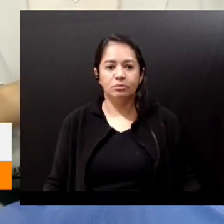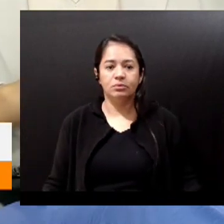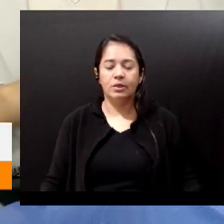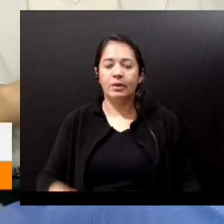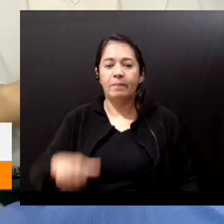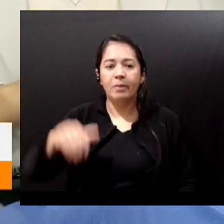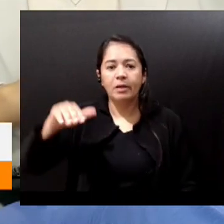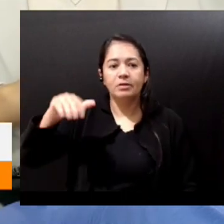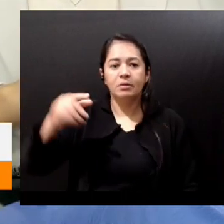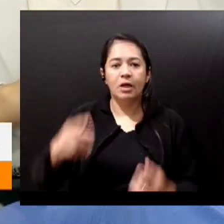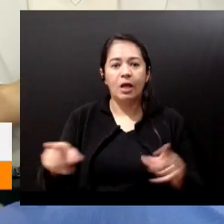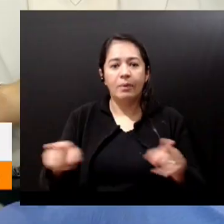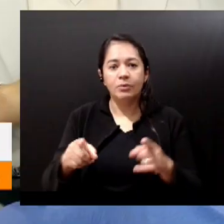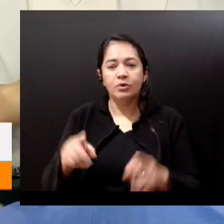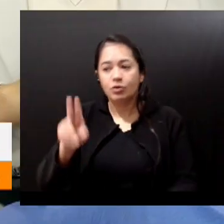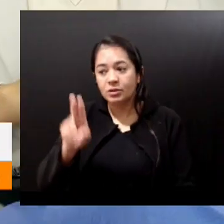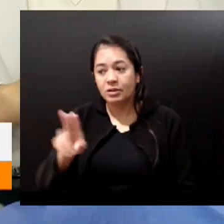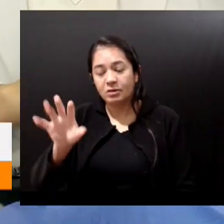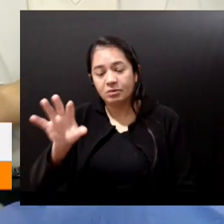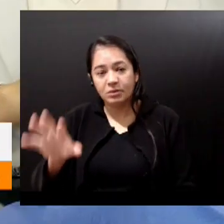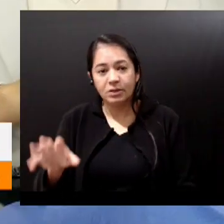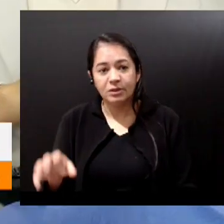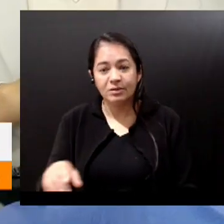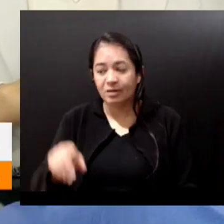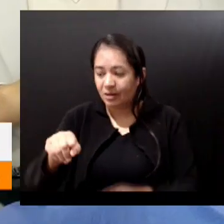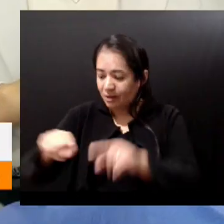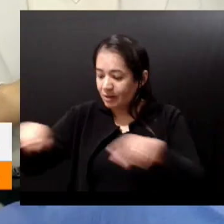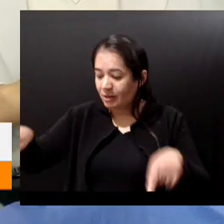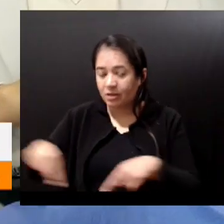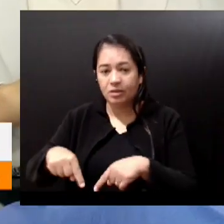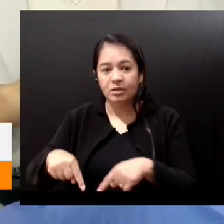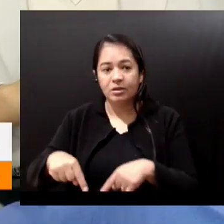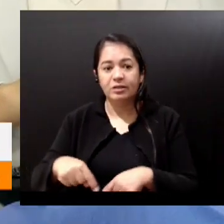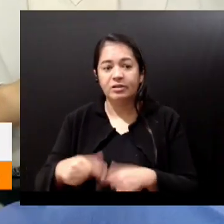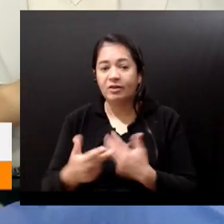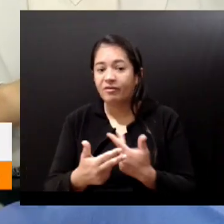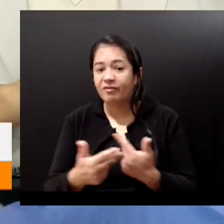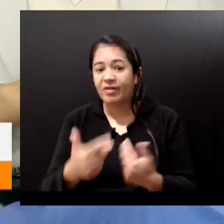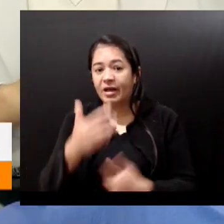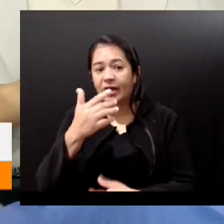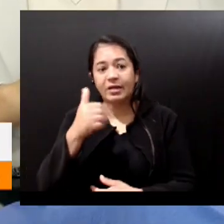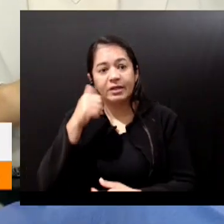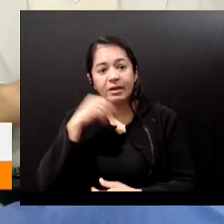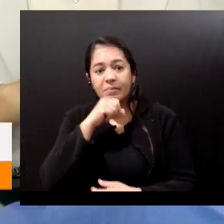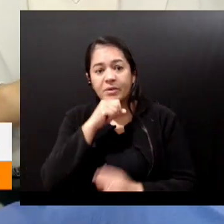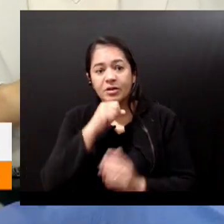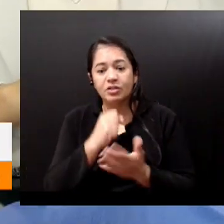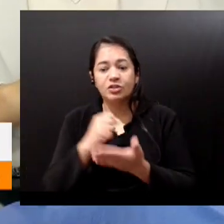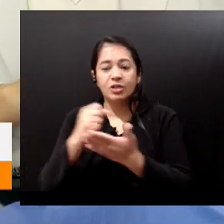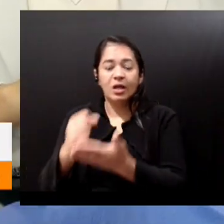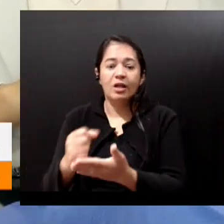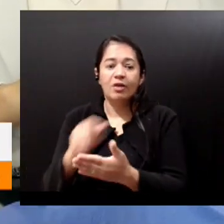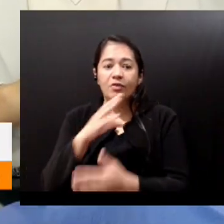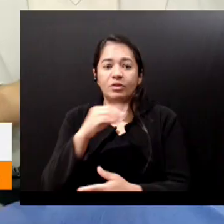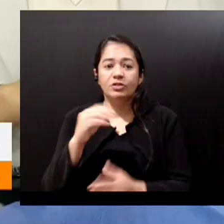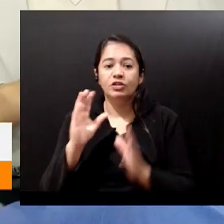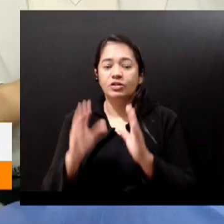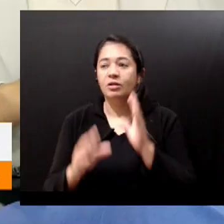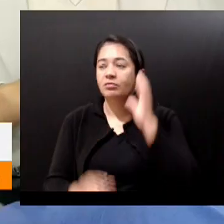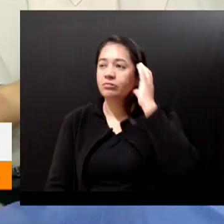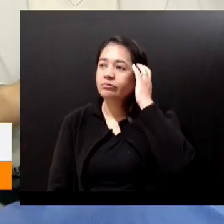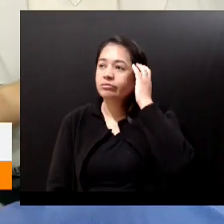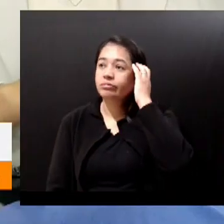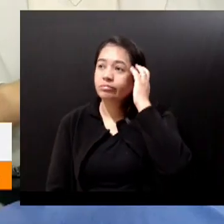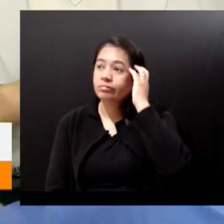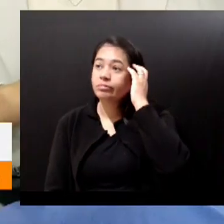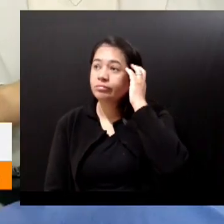Na clínica, eu recebo várias mães que levam adolescentes que já vêm na clínica com o ouvido machucado, porque Você